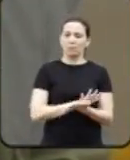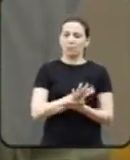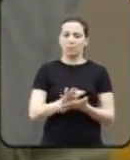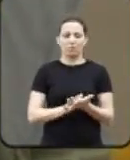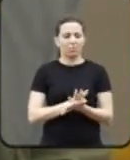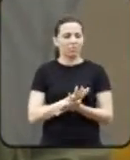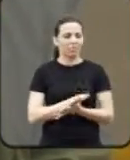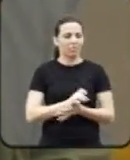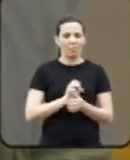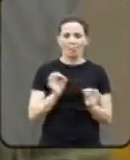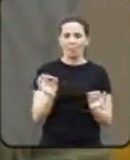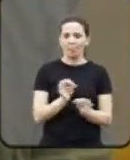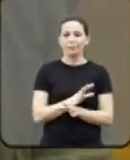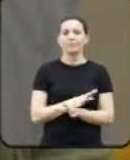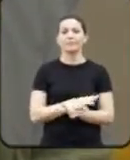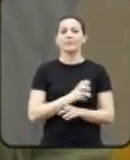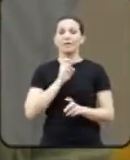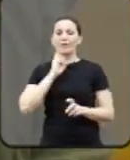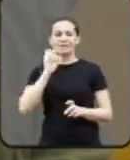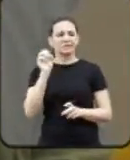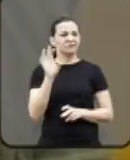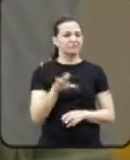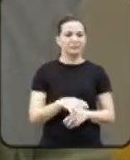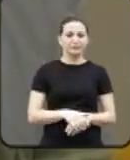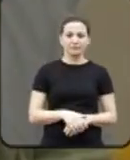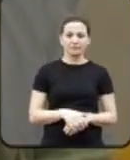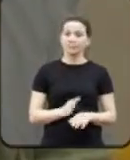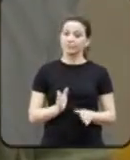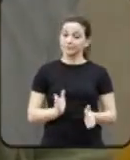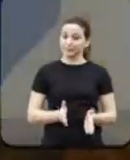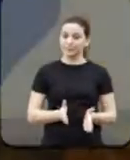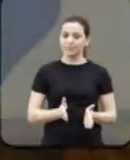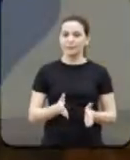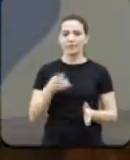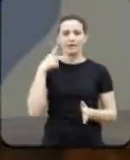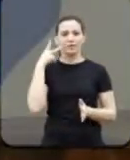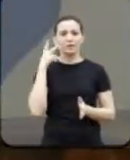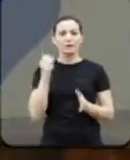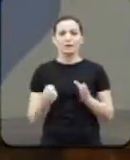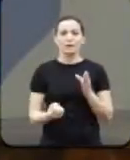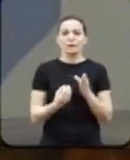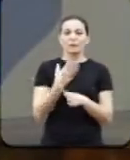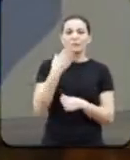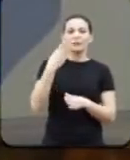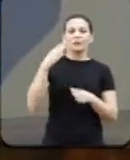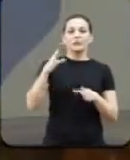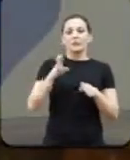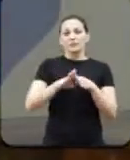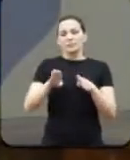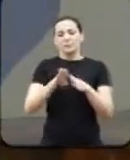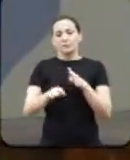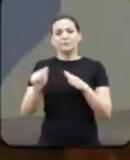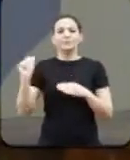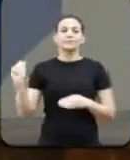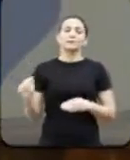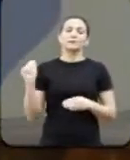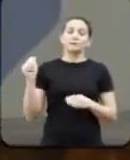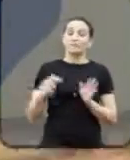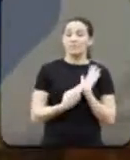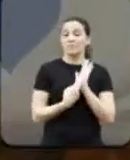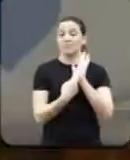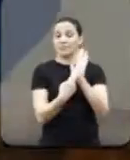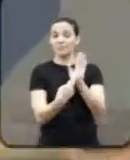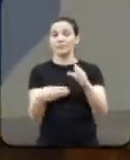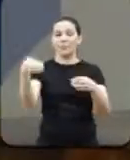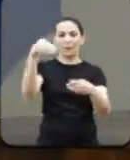anarquizar só, né? Aqueles que gritam por gritar. Agora, vereador, de repente aconteceu na Câmara Municipal de Araraquara e